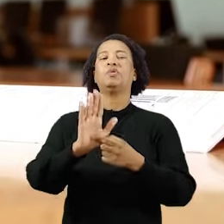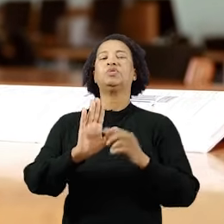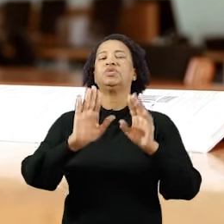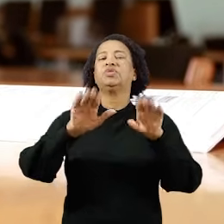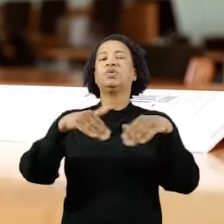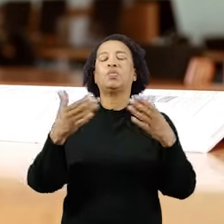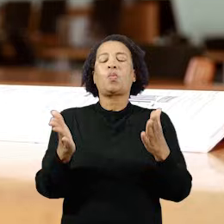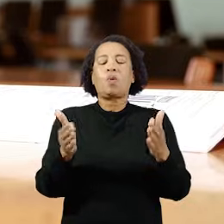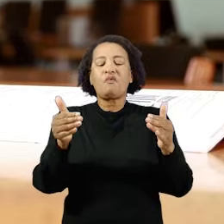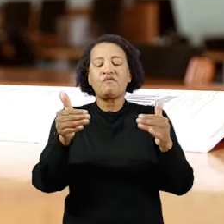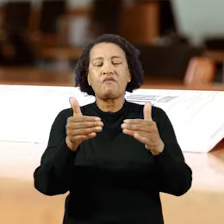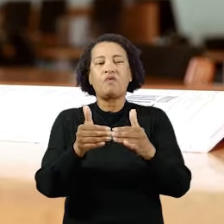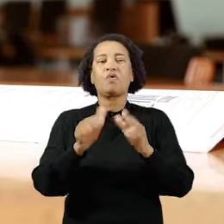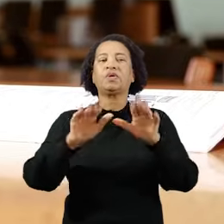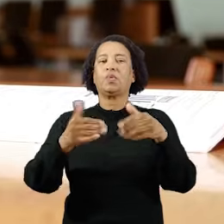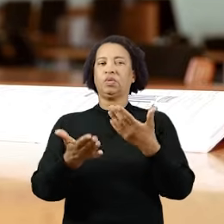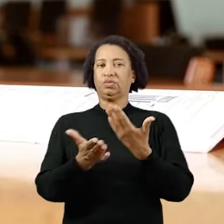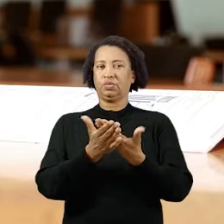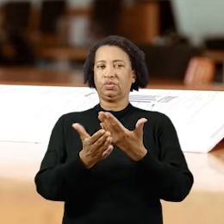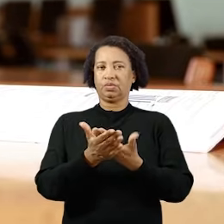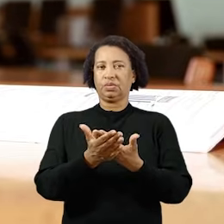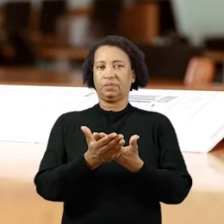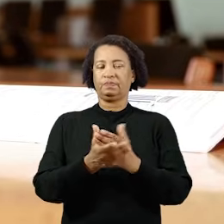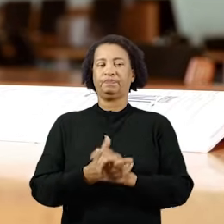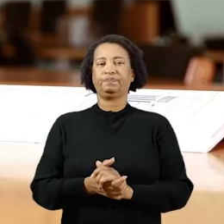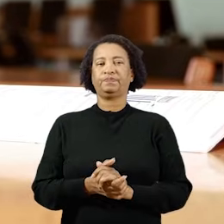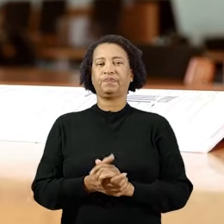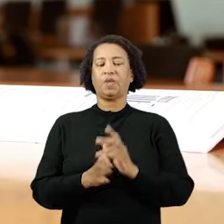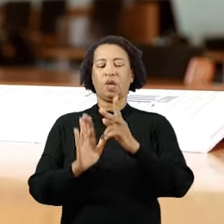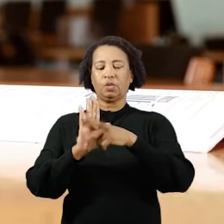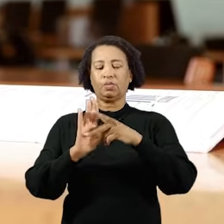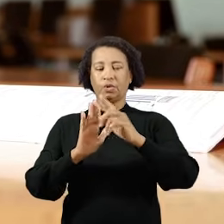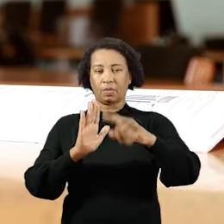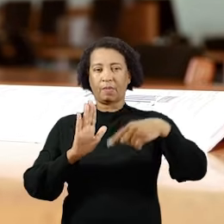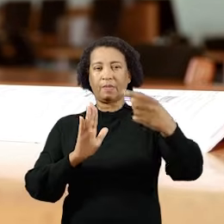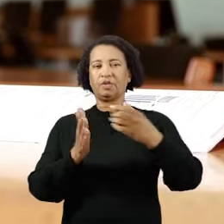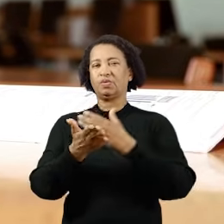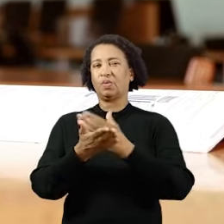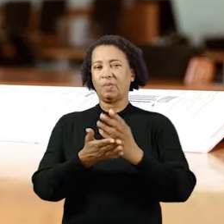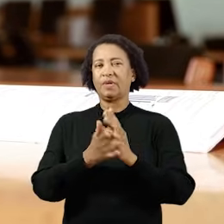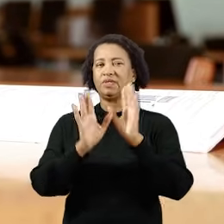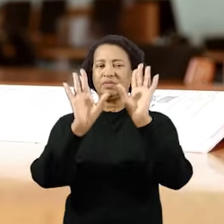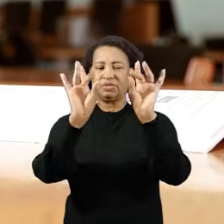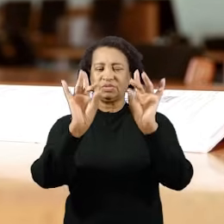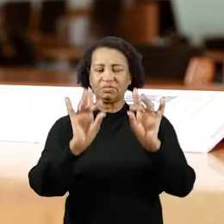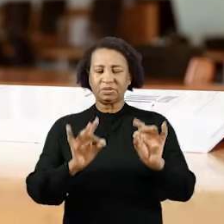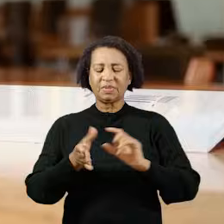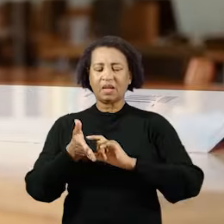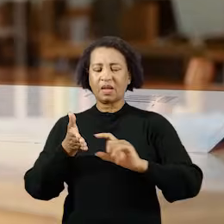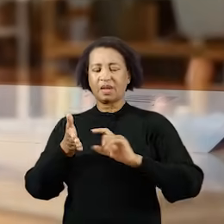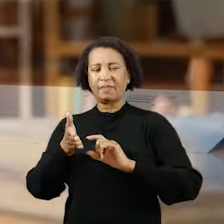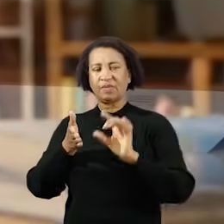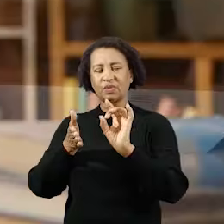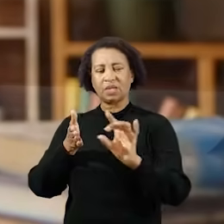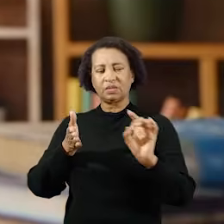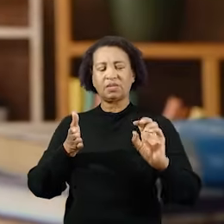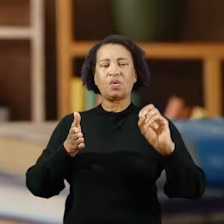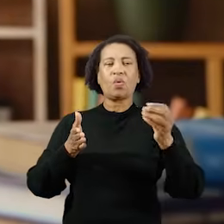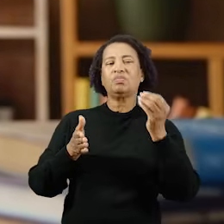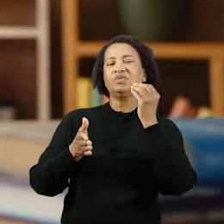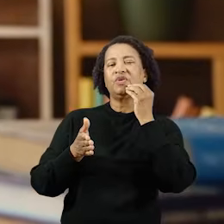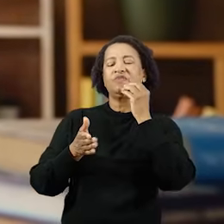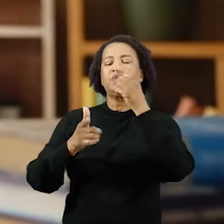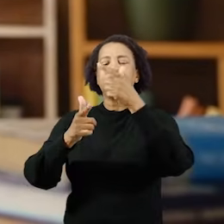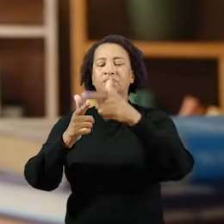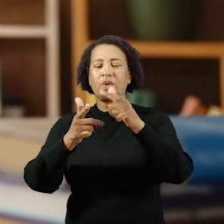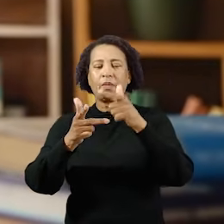deve ser o seu enfoque quando estudá-la. No próximo programa começaremos a analisar capítulo por capítulo, ou talvez devesse dizer